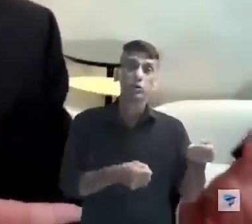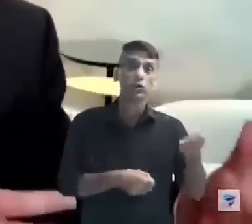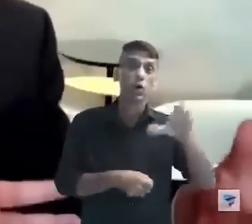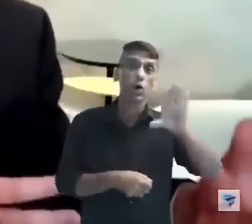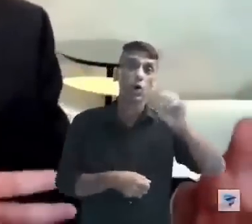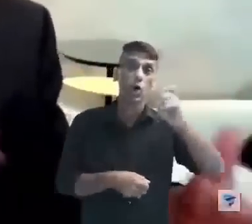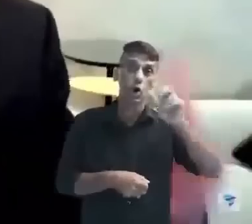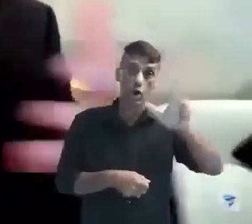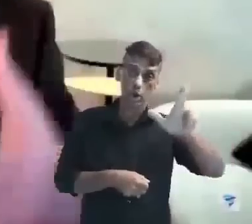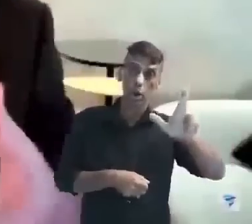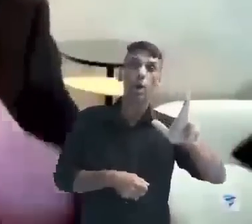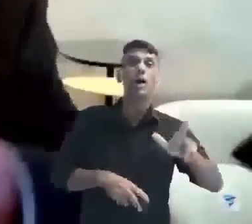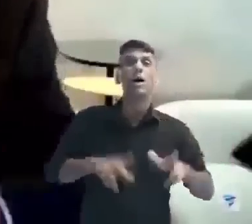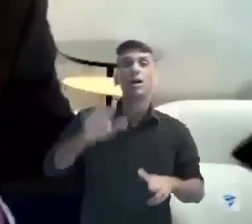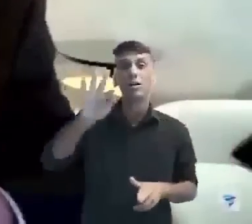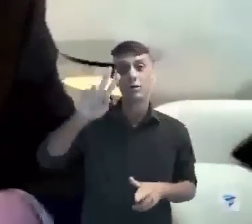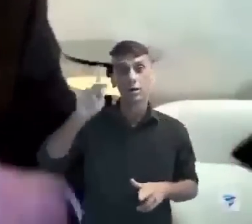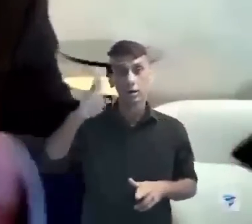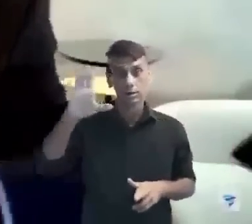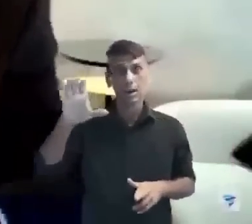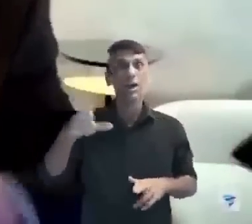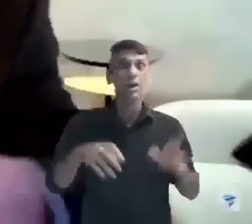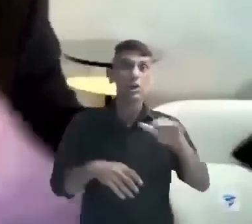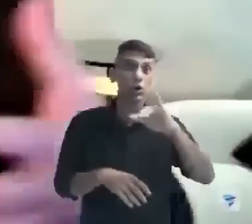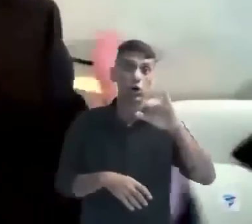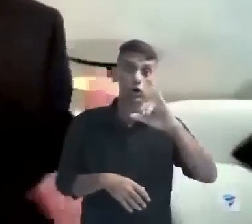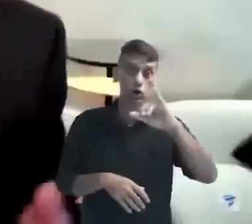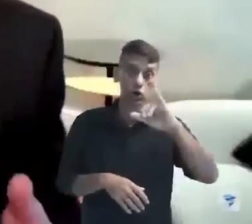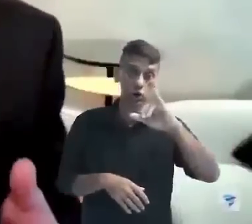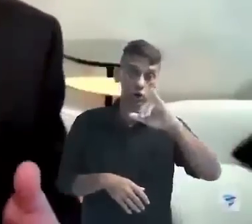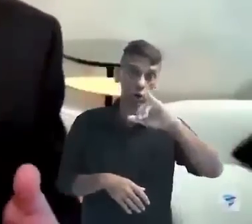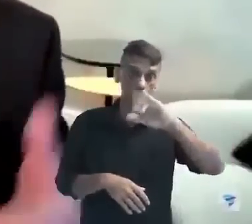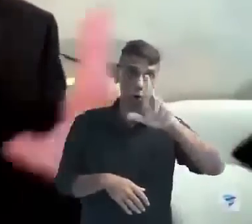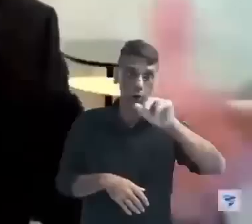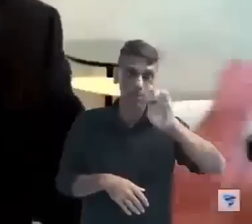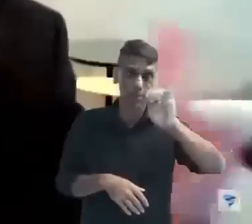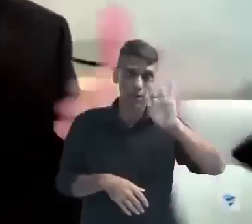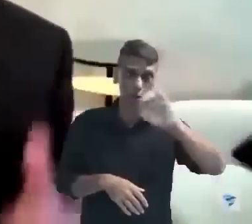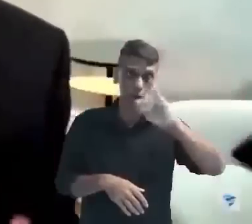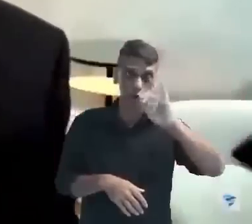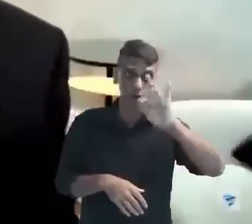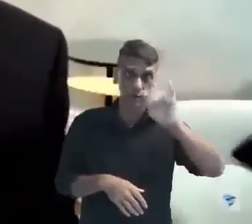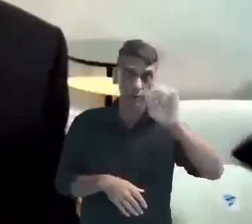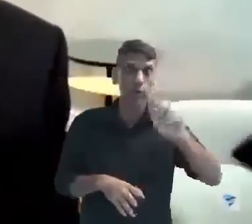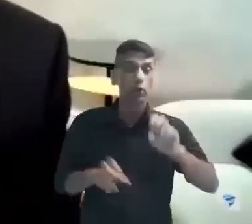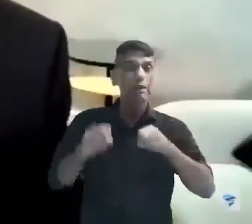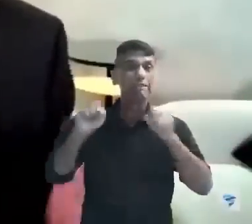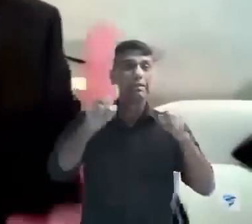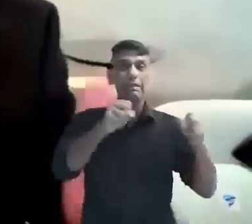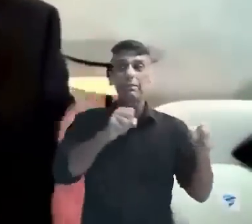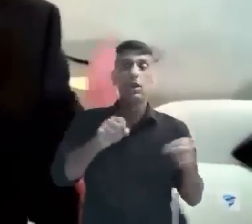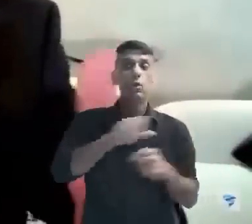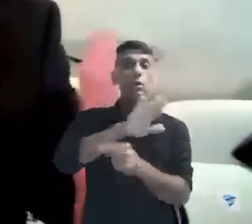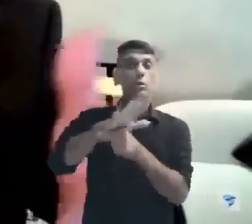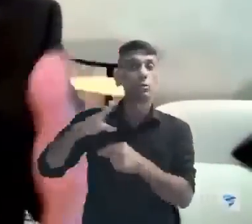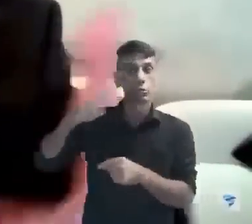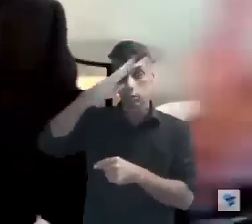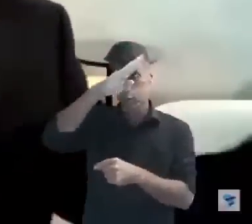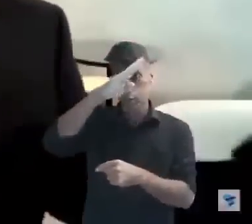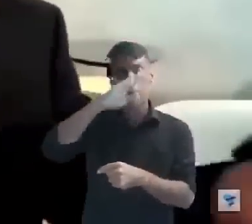Henrique, porque o Roberto Jefferson, que está preso defendendo o Bolsonaro de forma agressiva e insultuosa às instituições, é o cara que o Lula